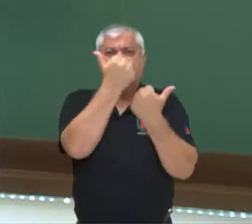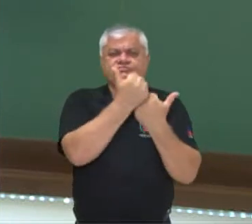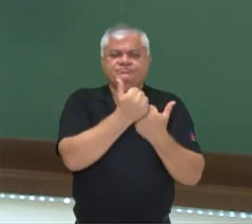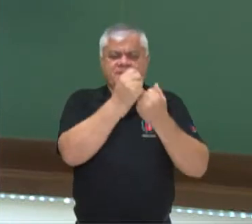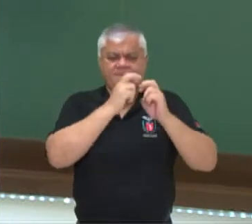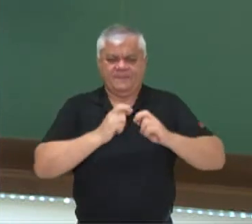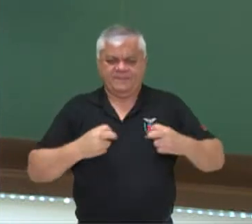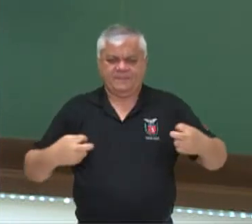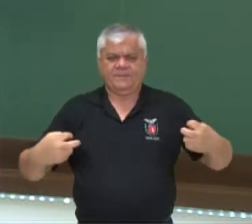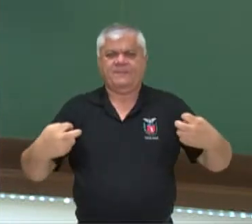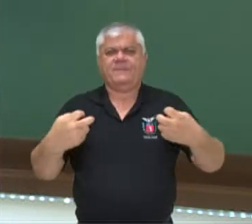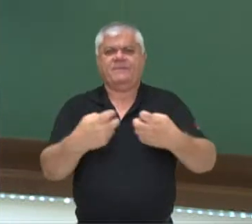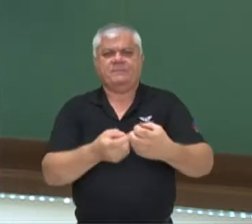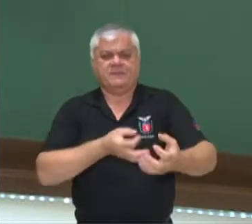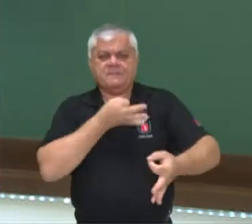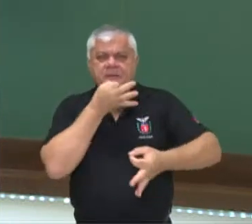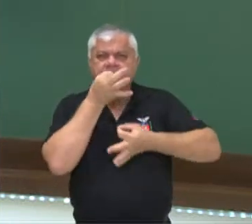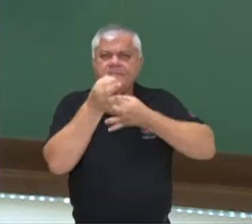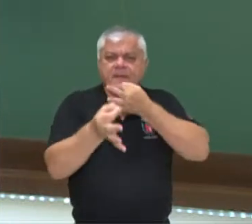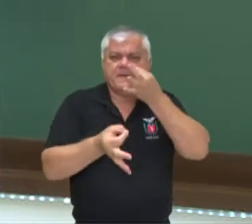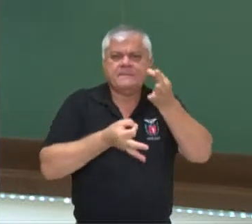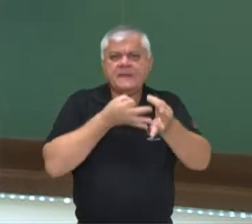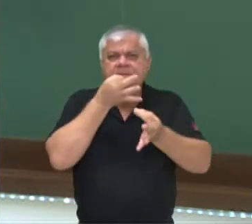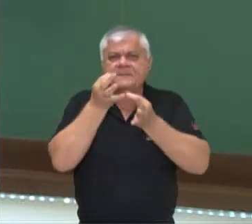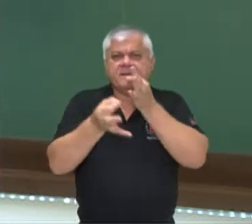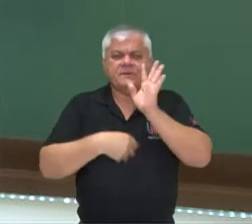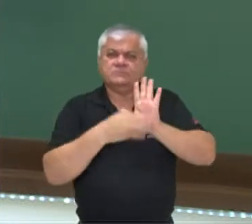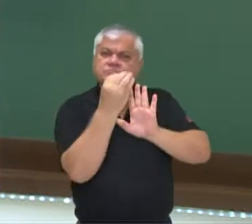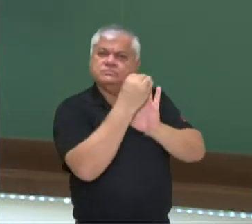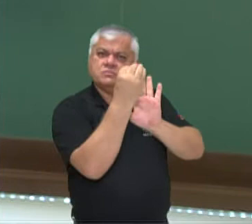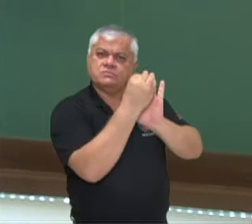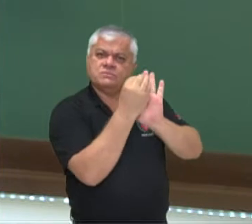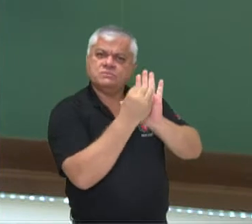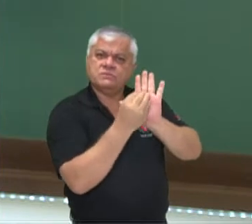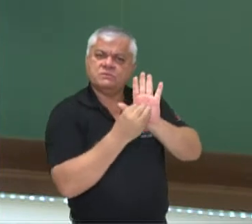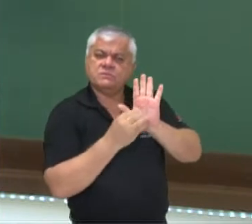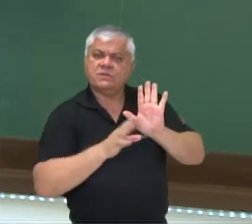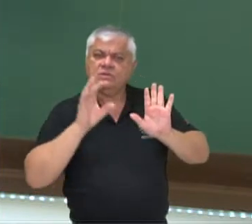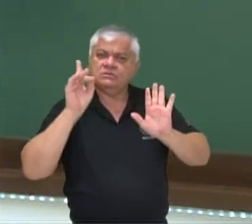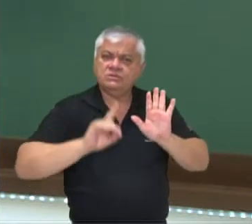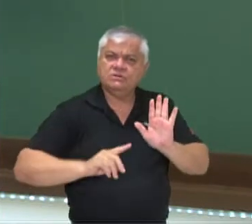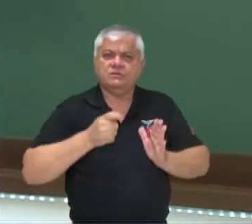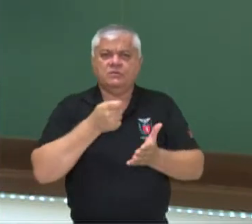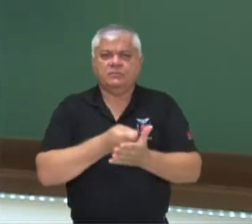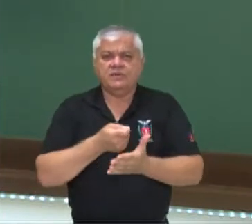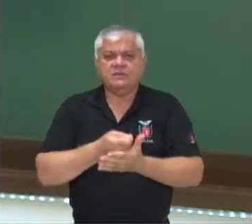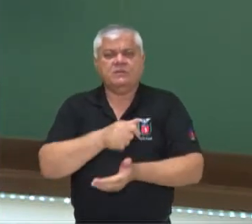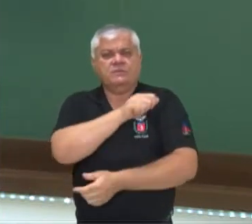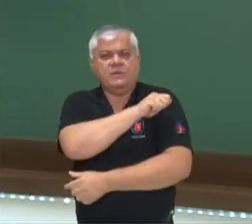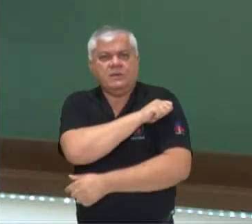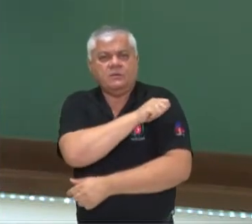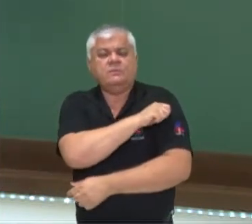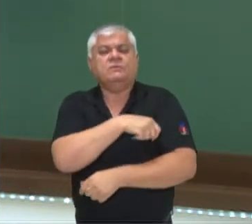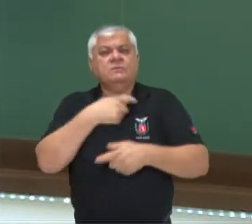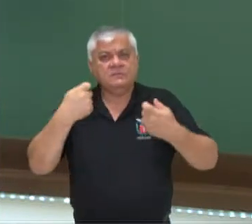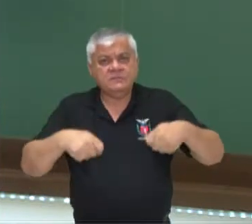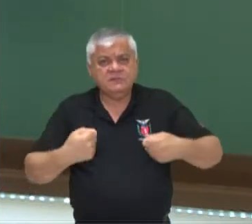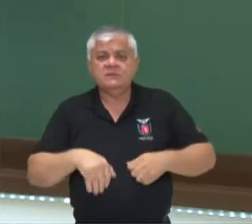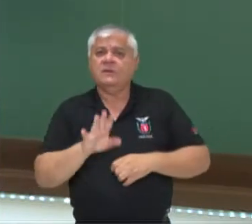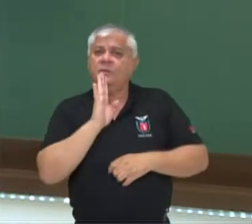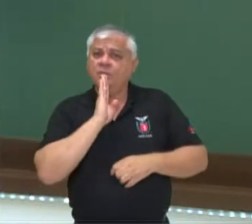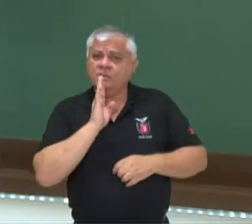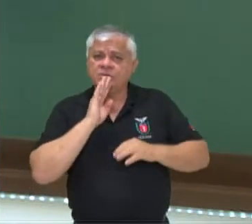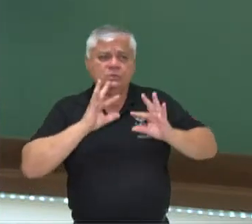escrito a várias mãos que trazem aí os direitos, os deveres dos alunos e que deve ser conhecido